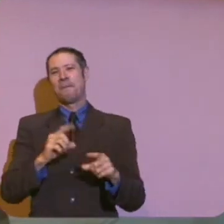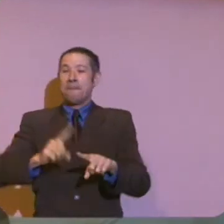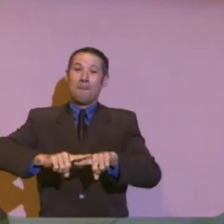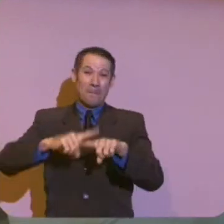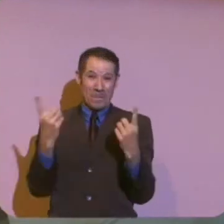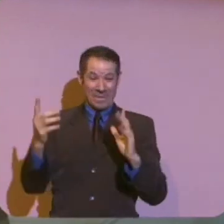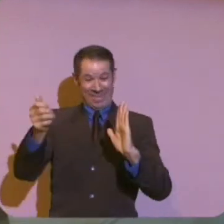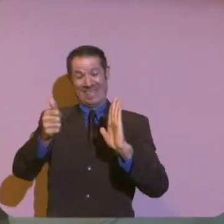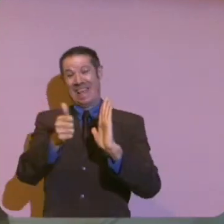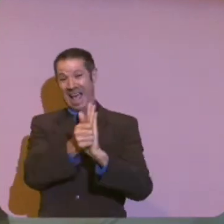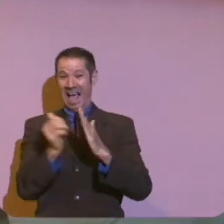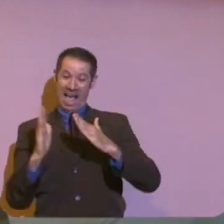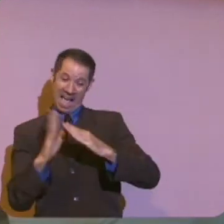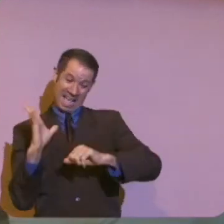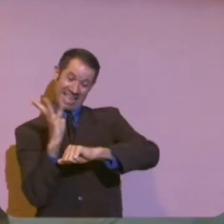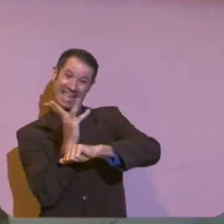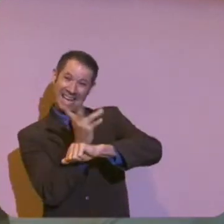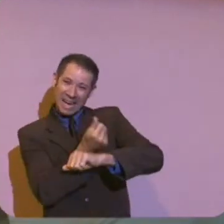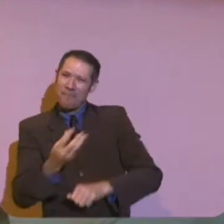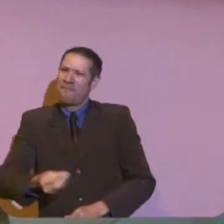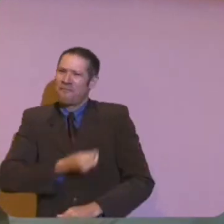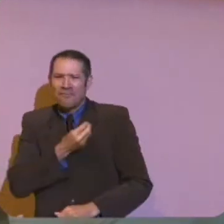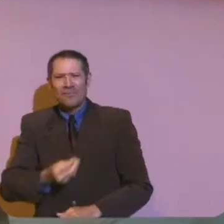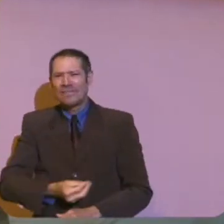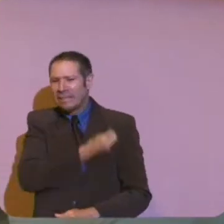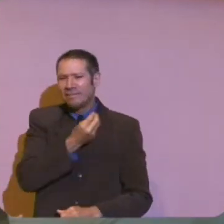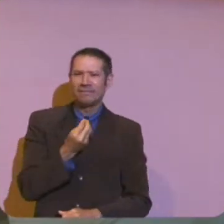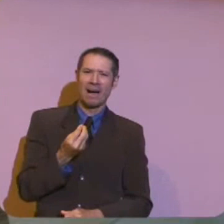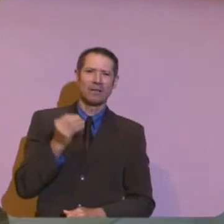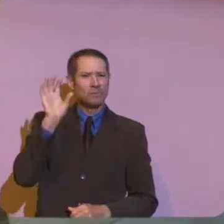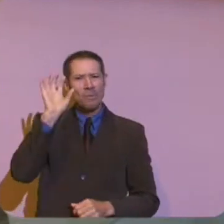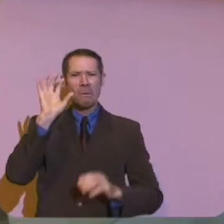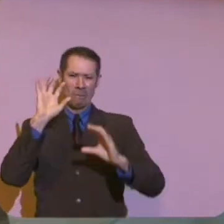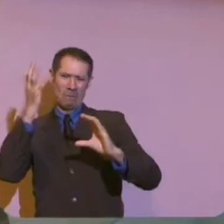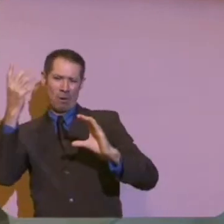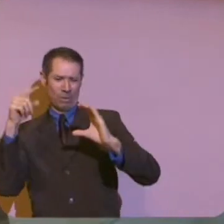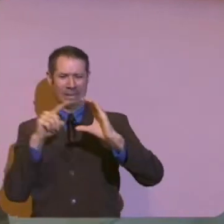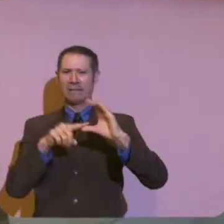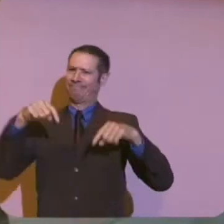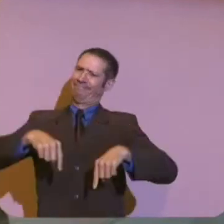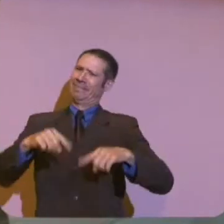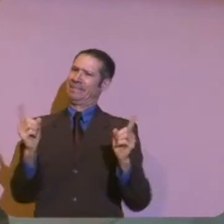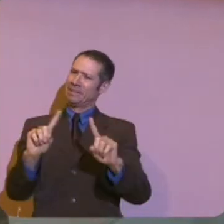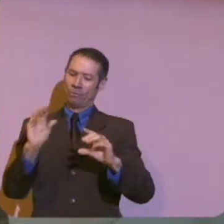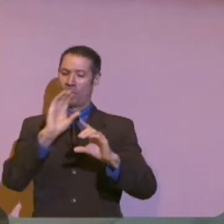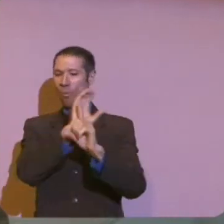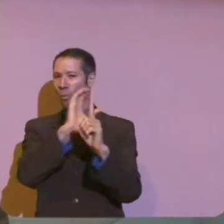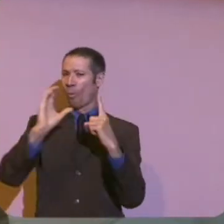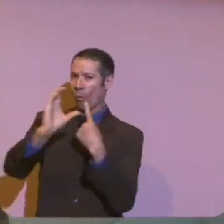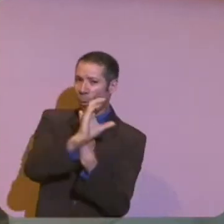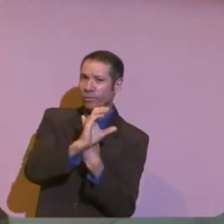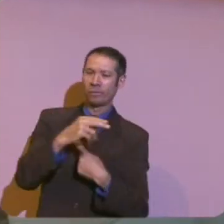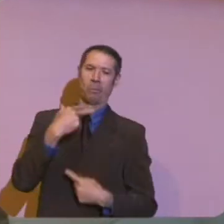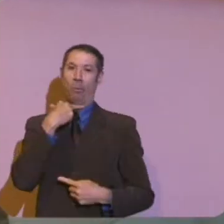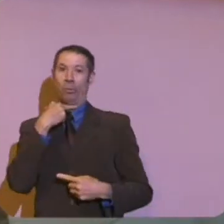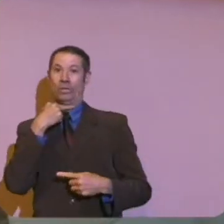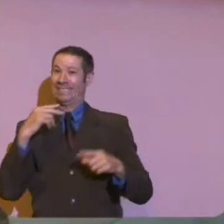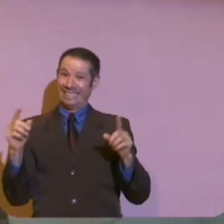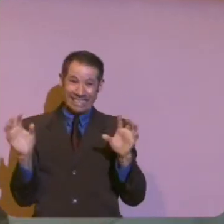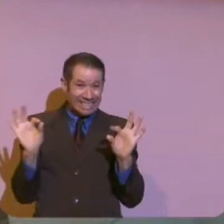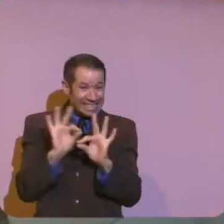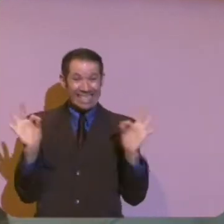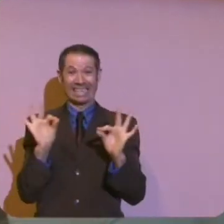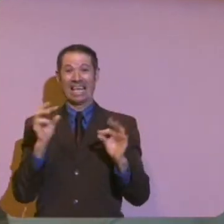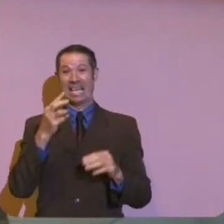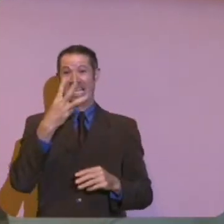porque a igreja, ela está viva, ela não está só acontecendo aqui, porque os cultos a gente não podia nem fazer aqui. Faz